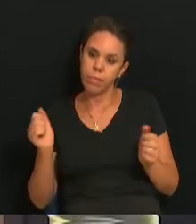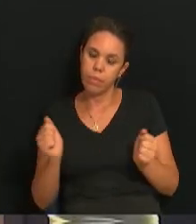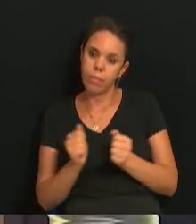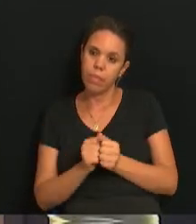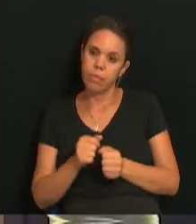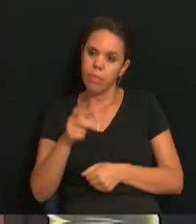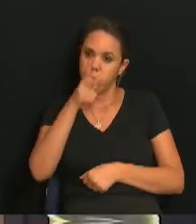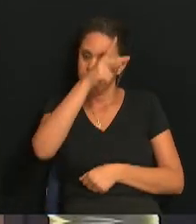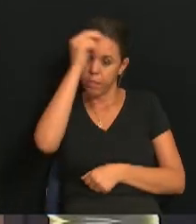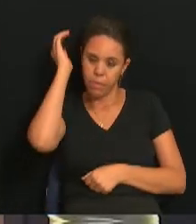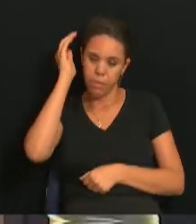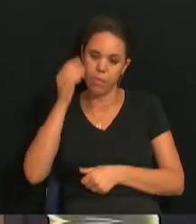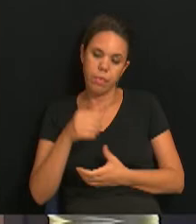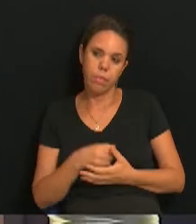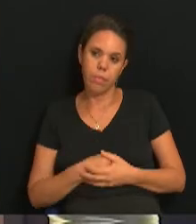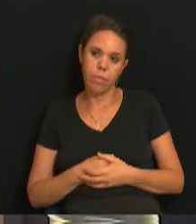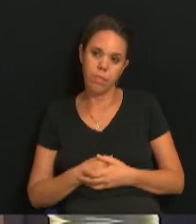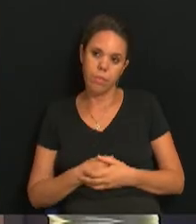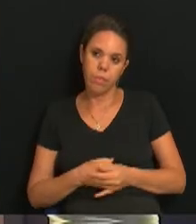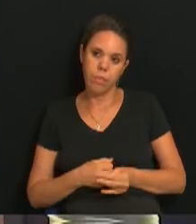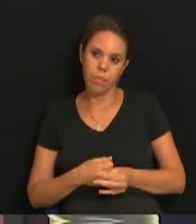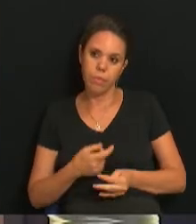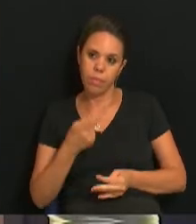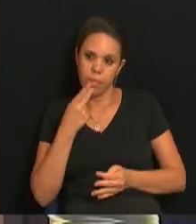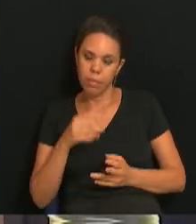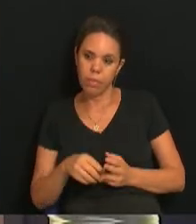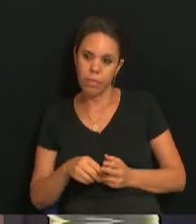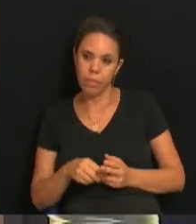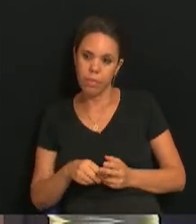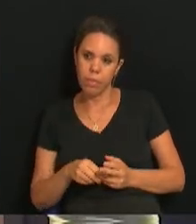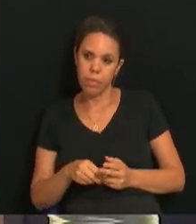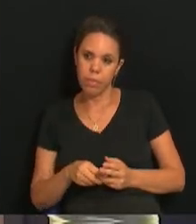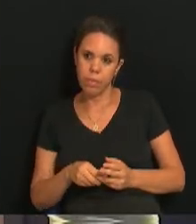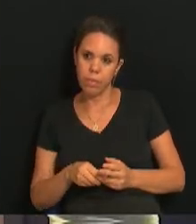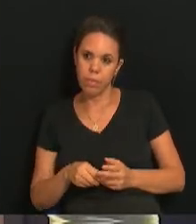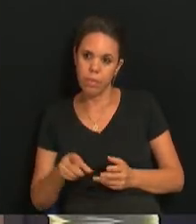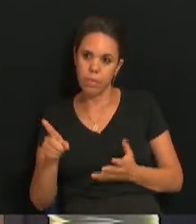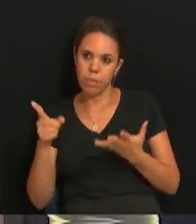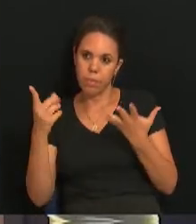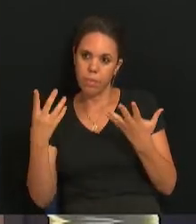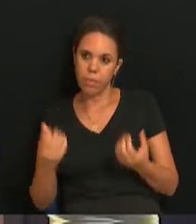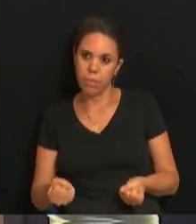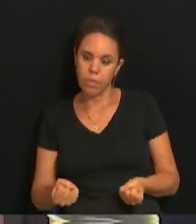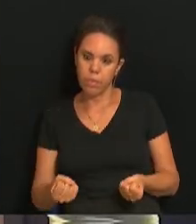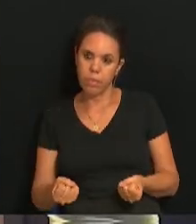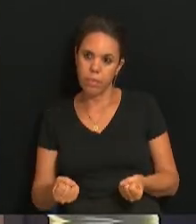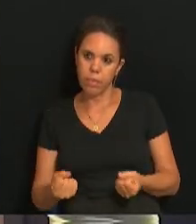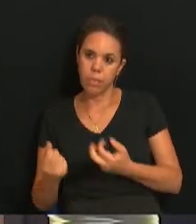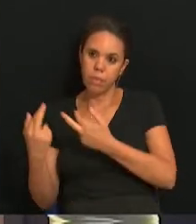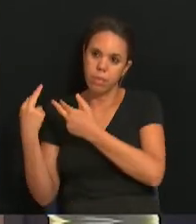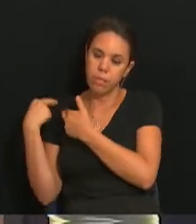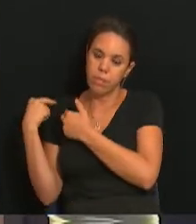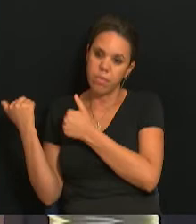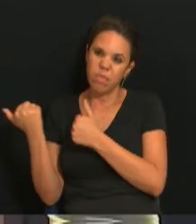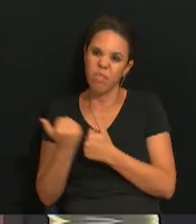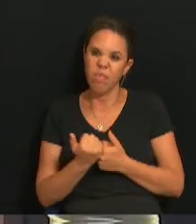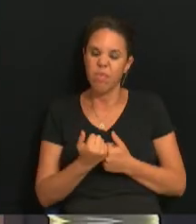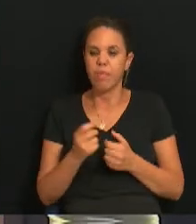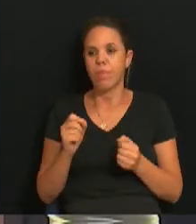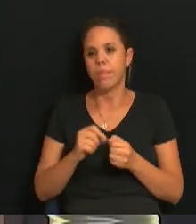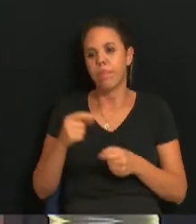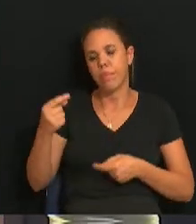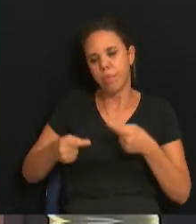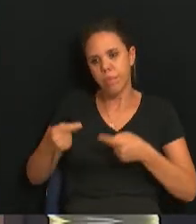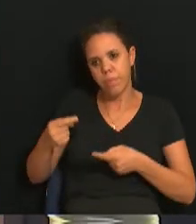prefeito da Saad. O prefeito disse, olha, você vai estar assumindo, e uma das tarefas é fazer a